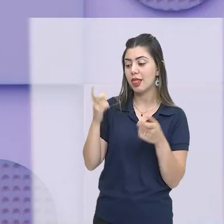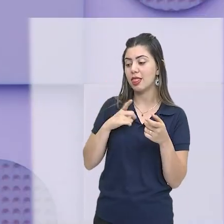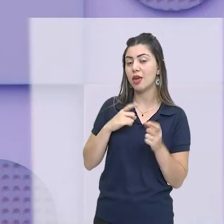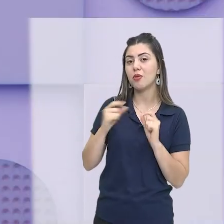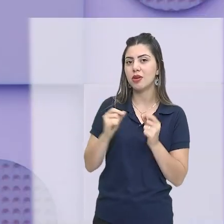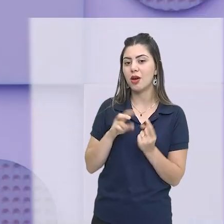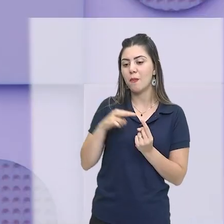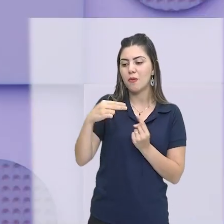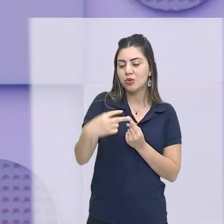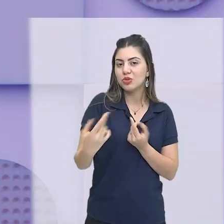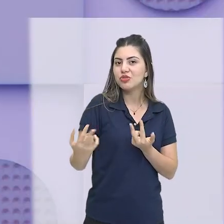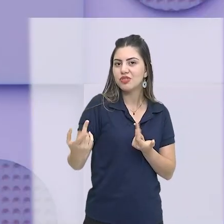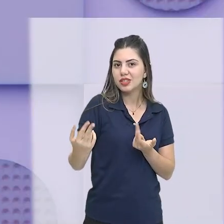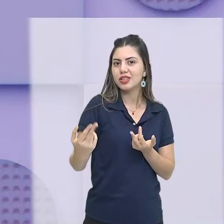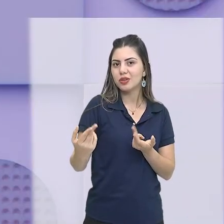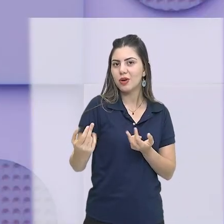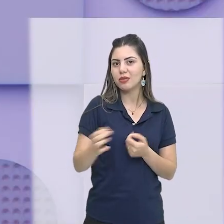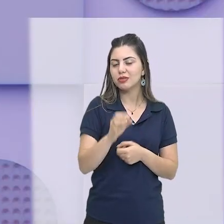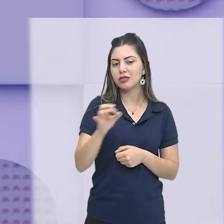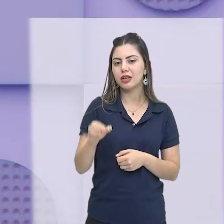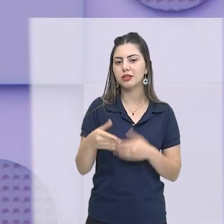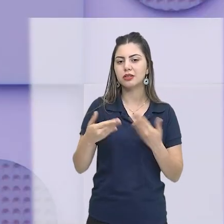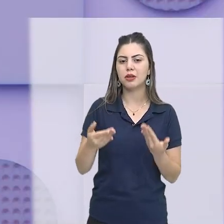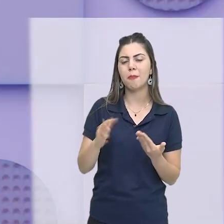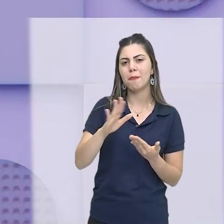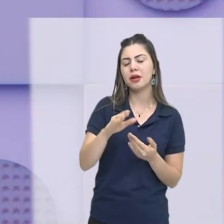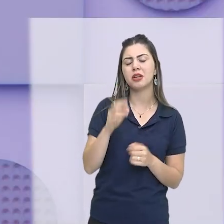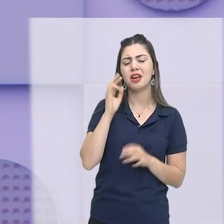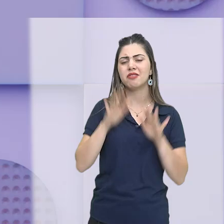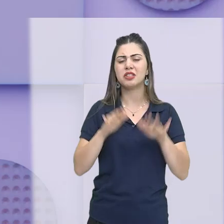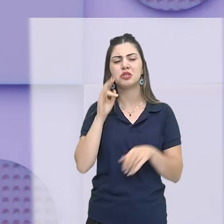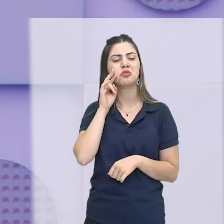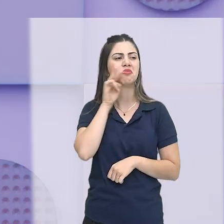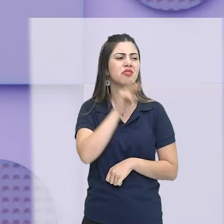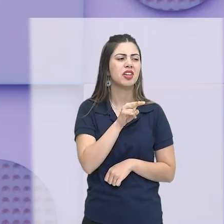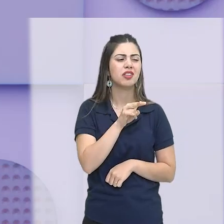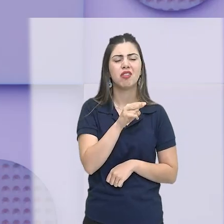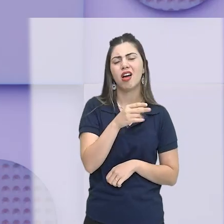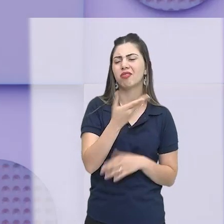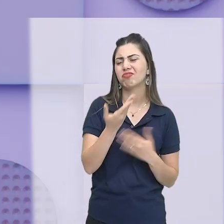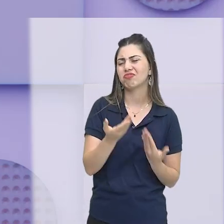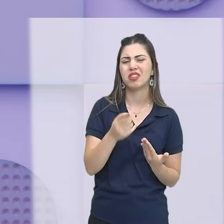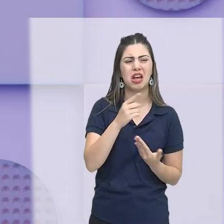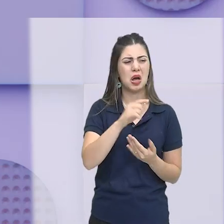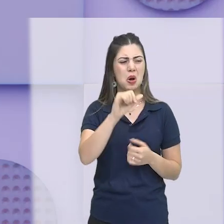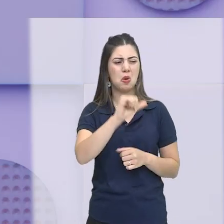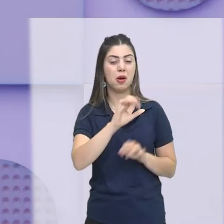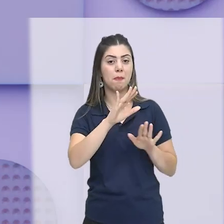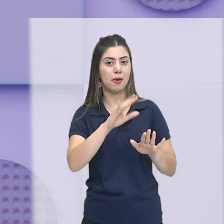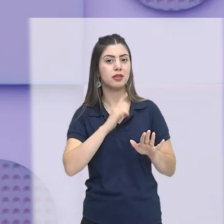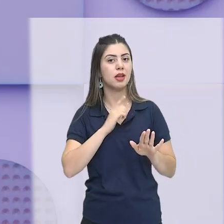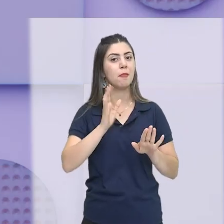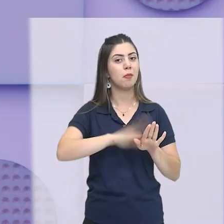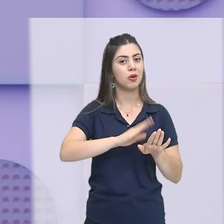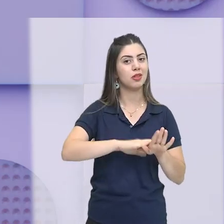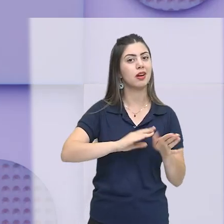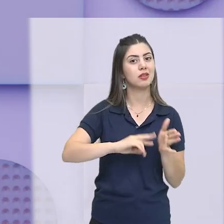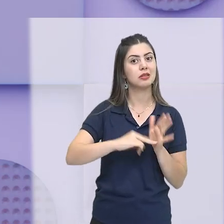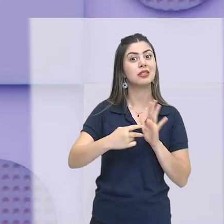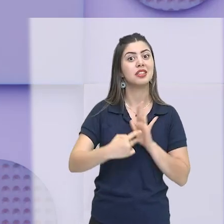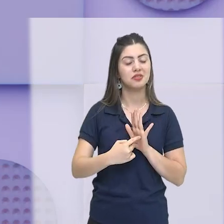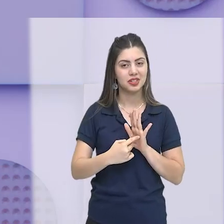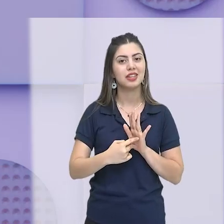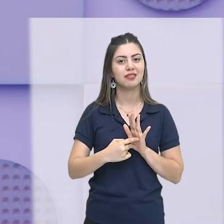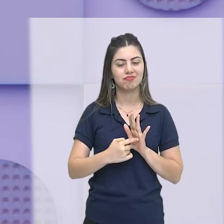esse óculos da vida, coisas que no primeiro momento são muito ruins, mas que tem algo muito interessante,